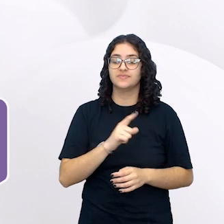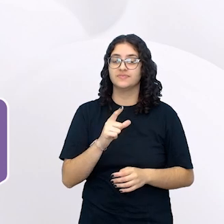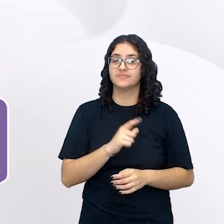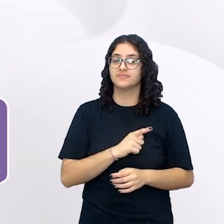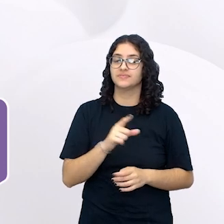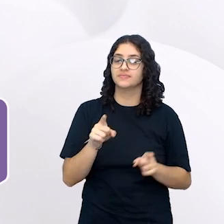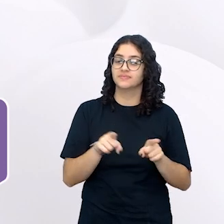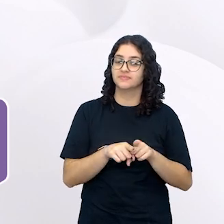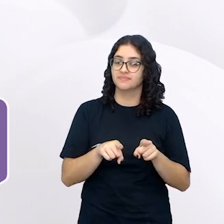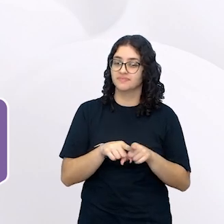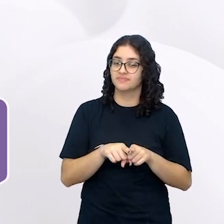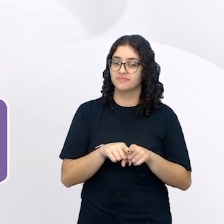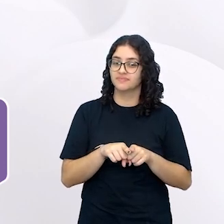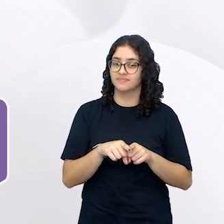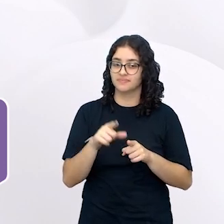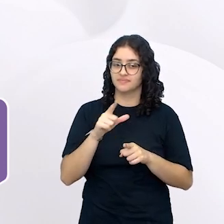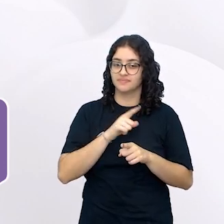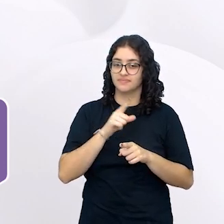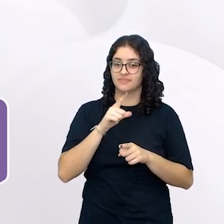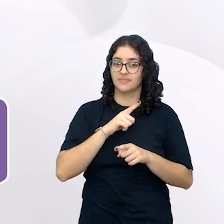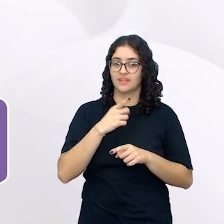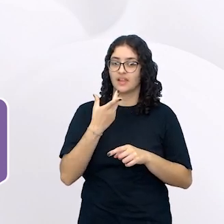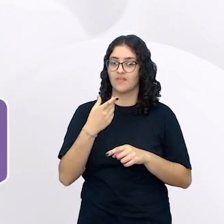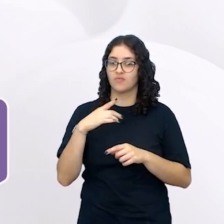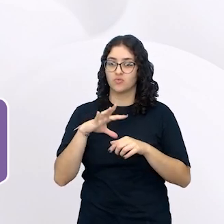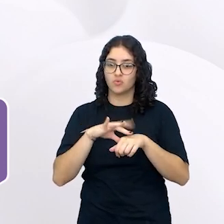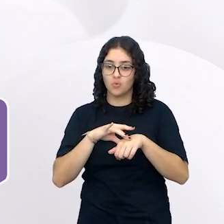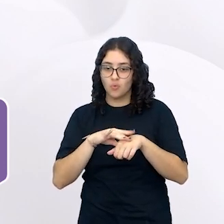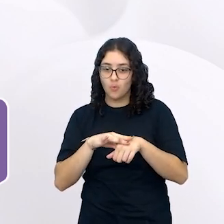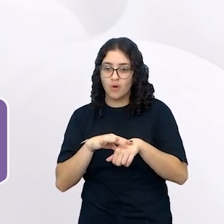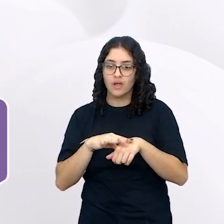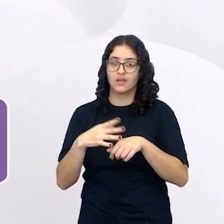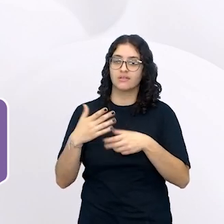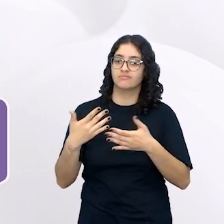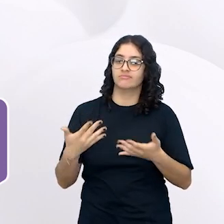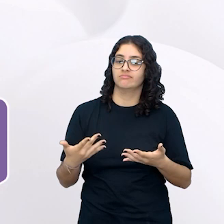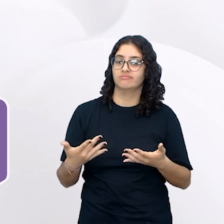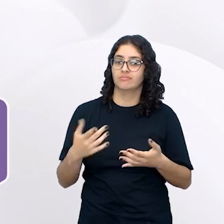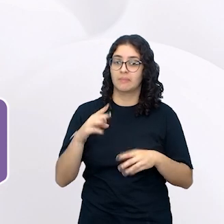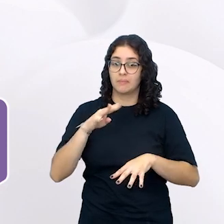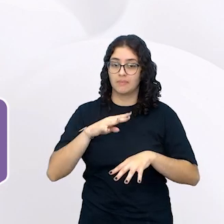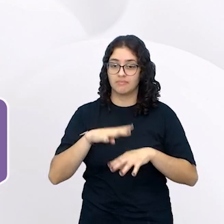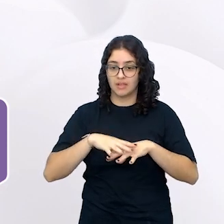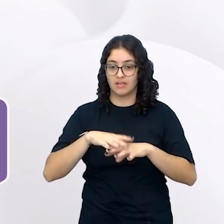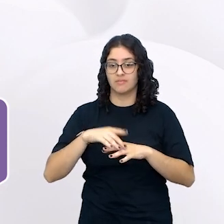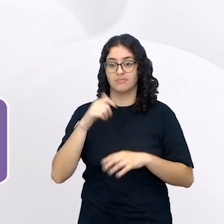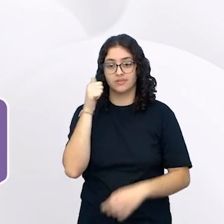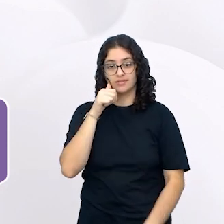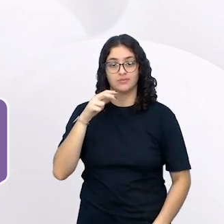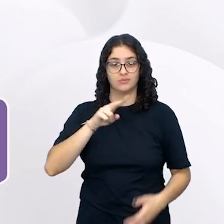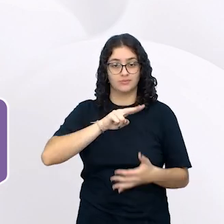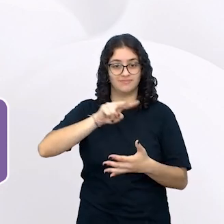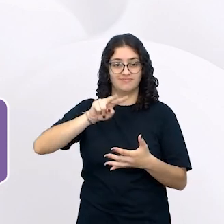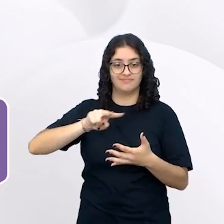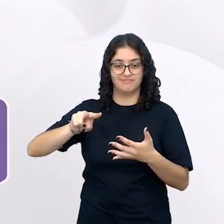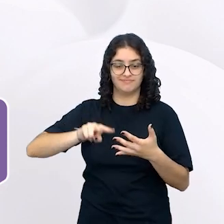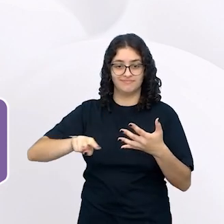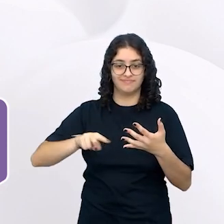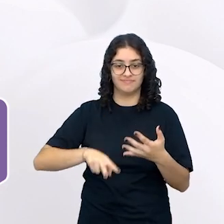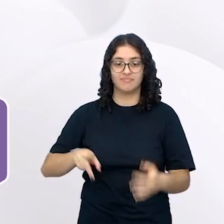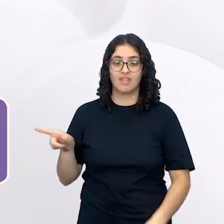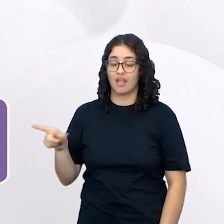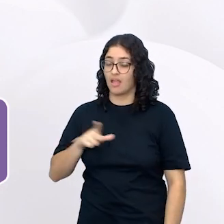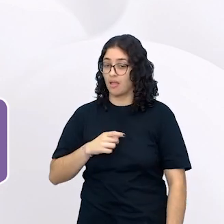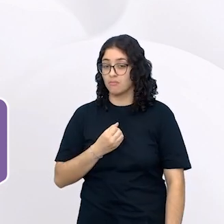Clément em patologia e Marianne em matemática também. São